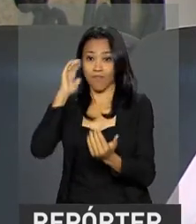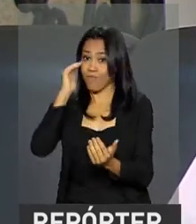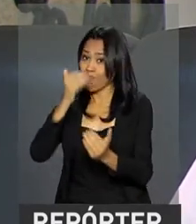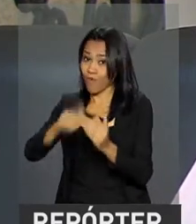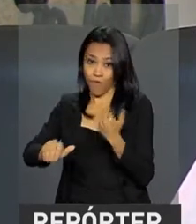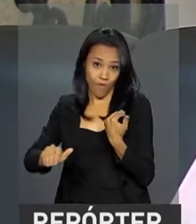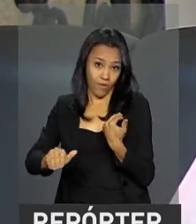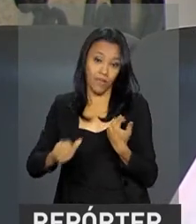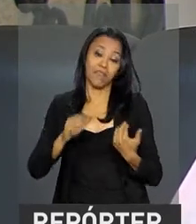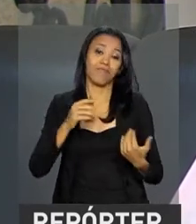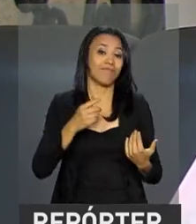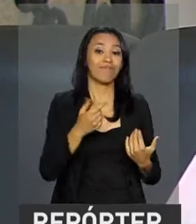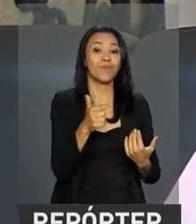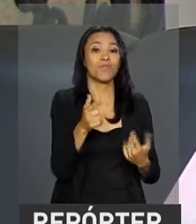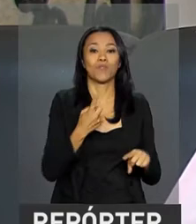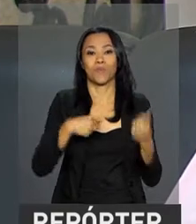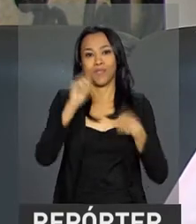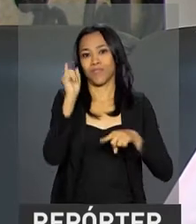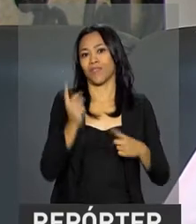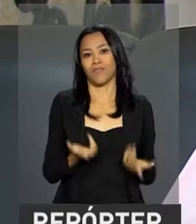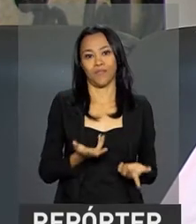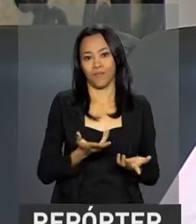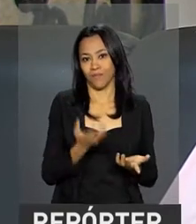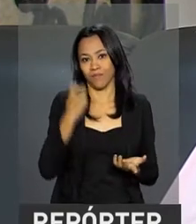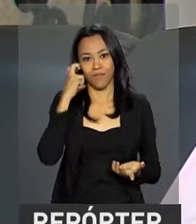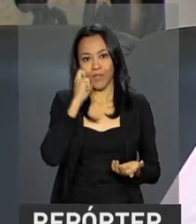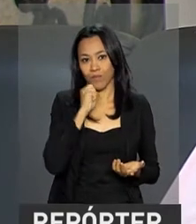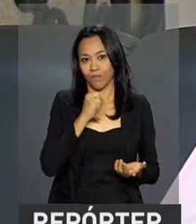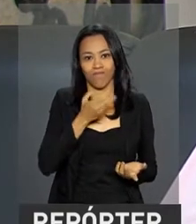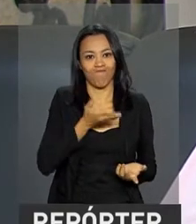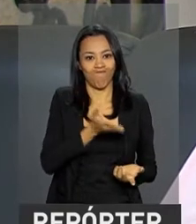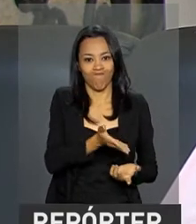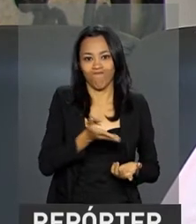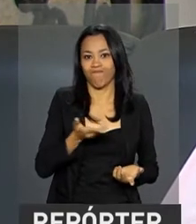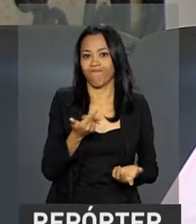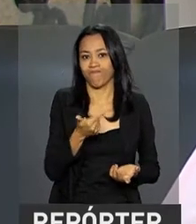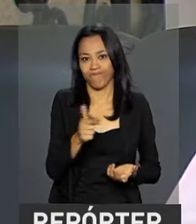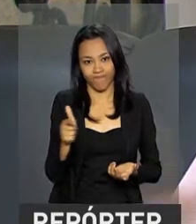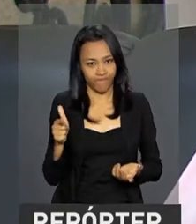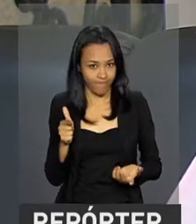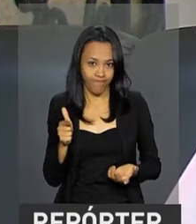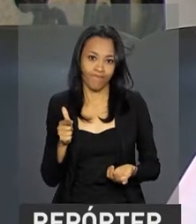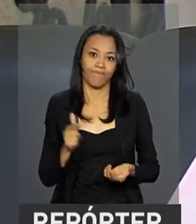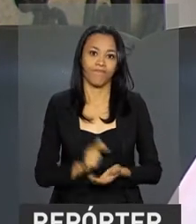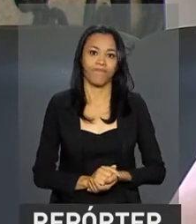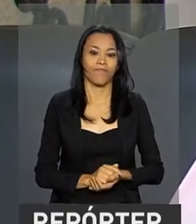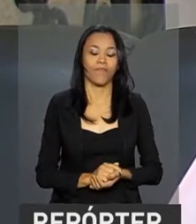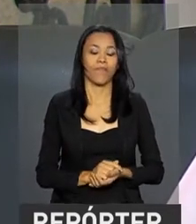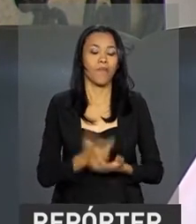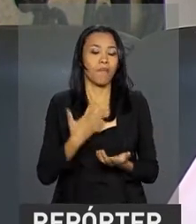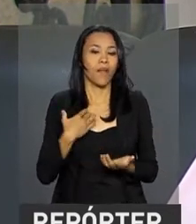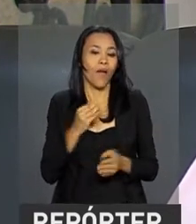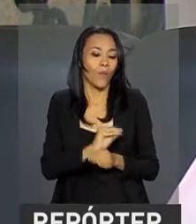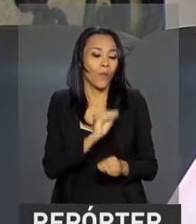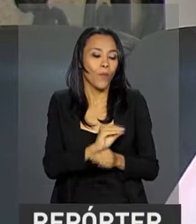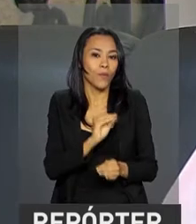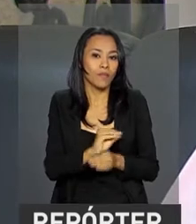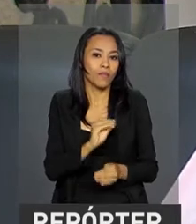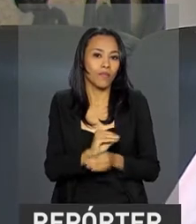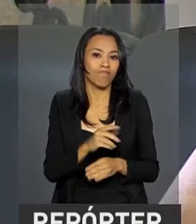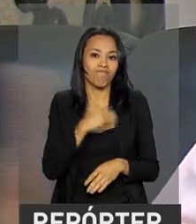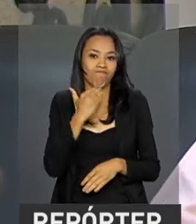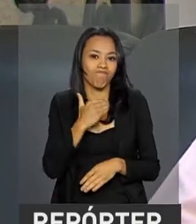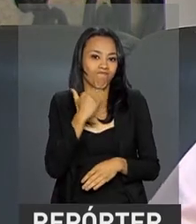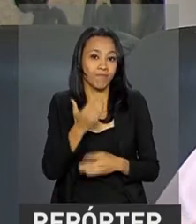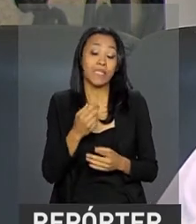você não vai ter sucesso nessa no exercício da paternidade e da maternidade